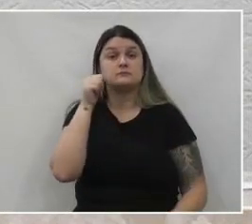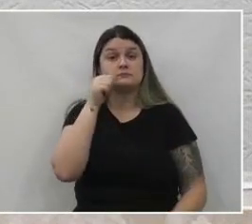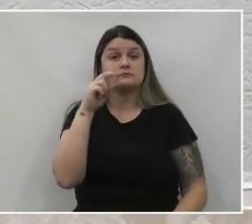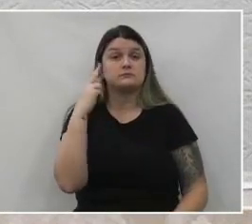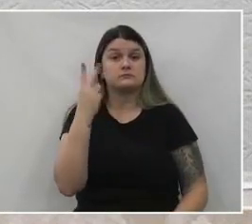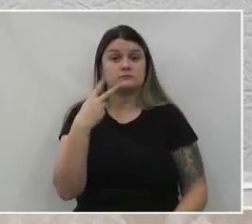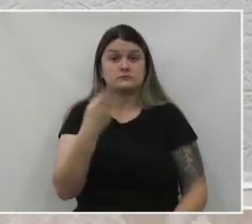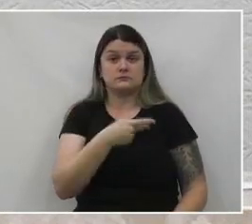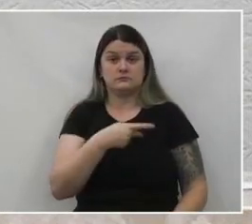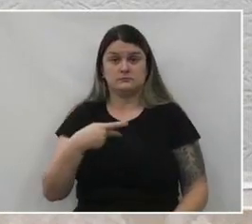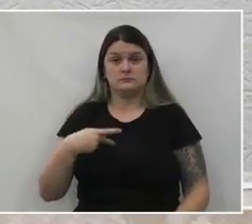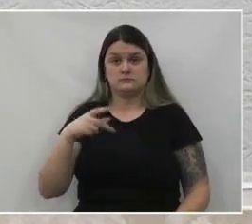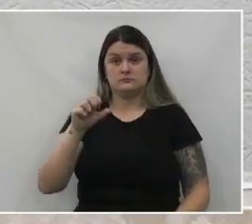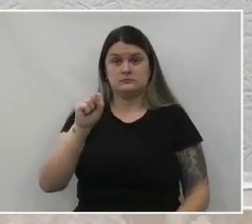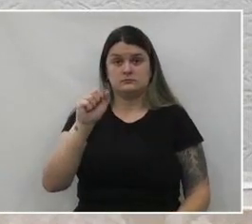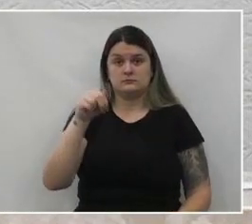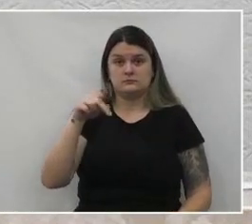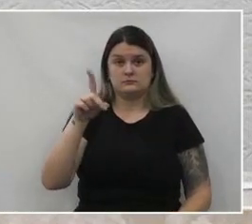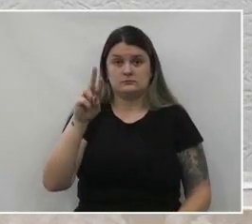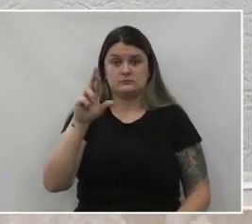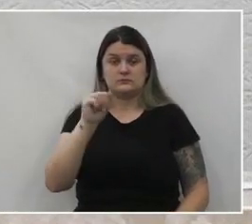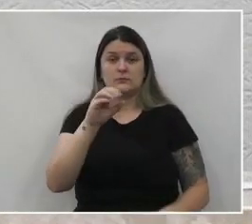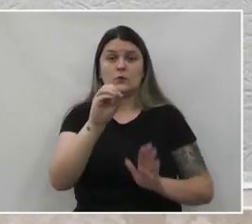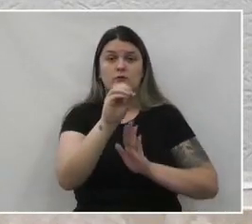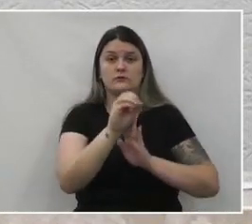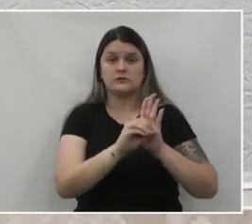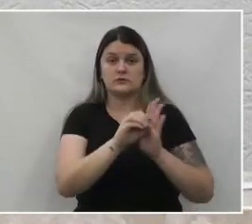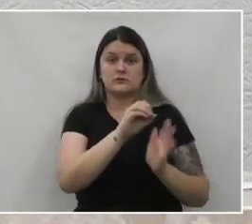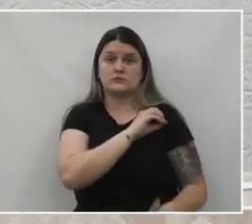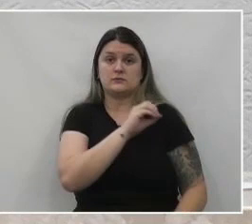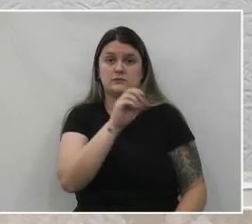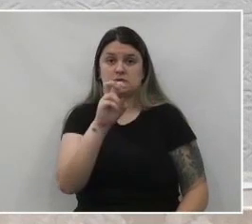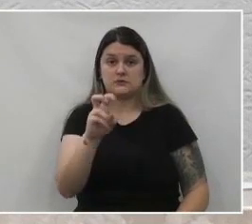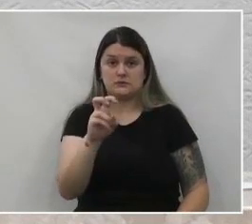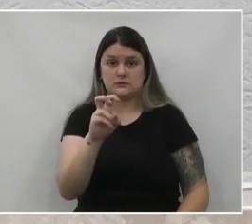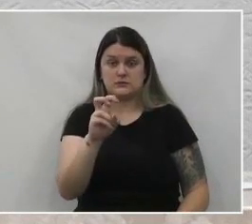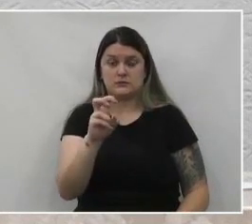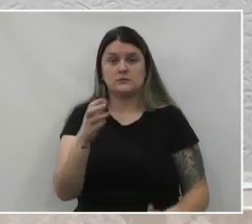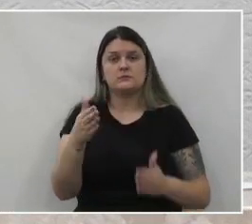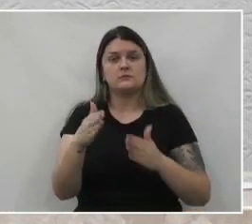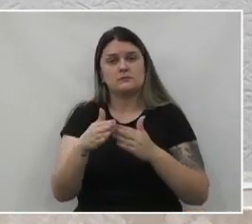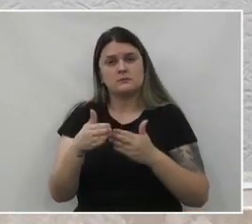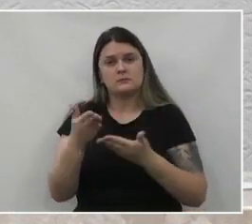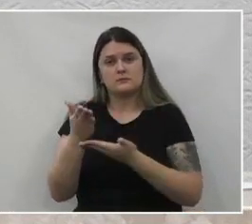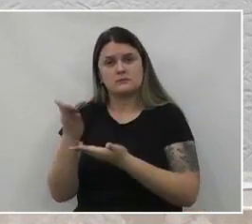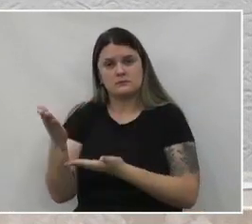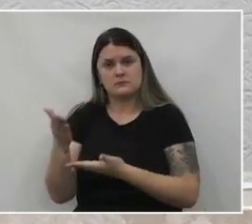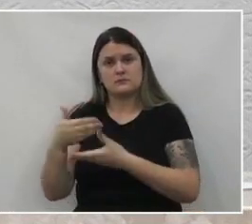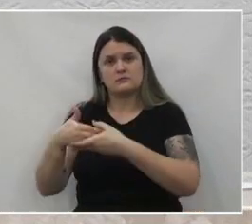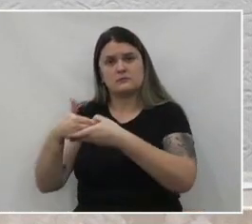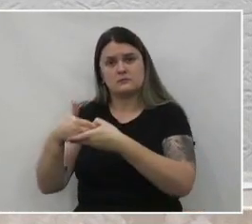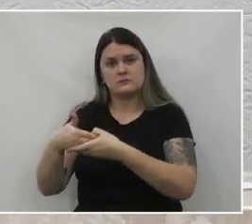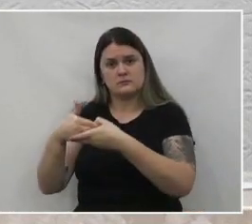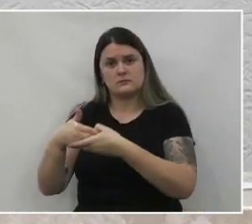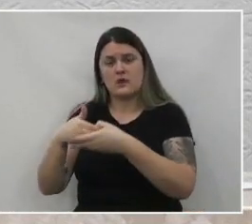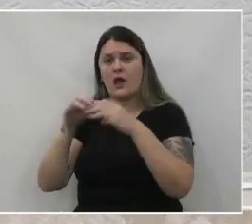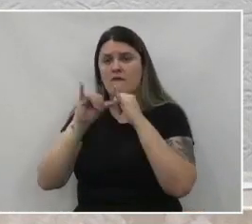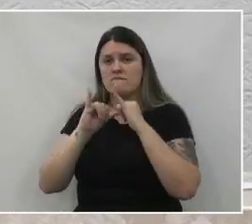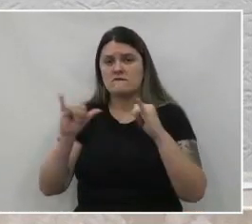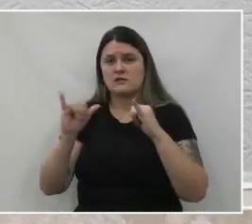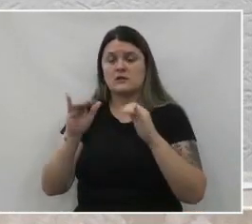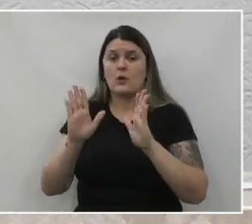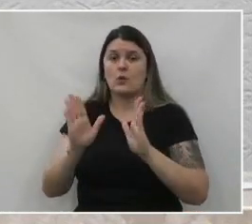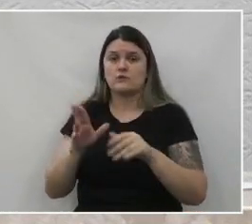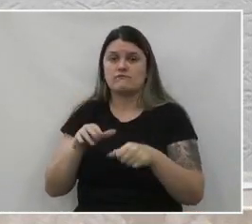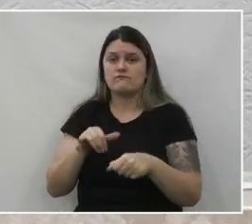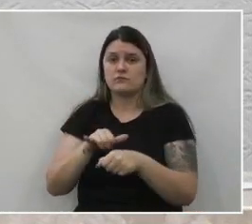Quis Pinheiro. Ofício número 5/2020. Prezado senhor, ao cumprimentá-lo, informo que não estarei